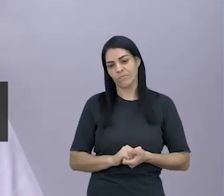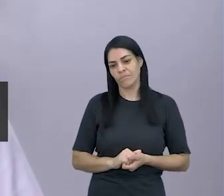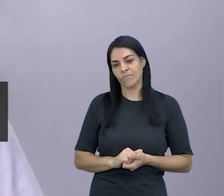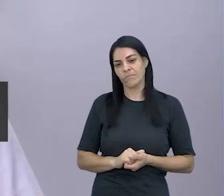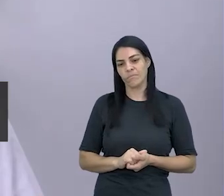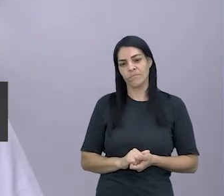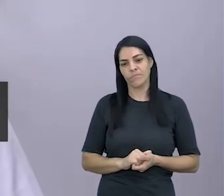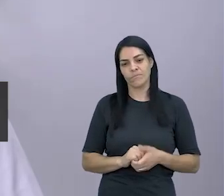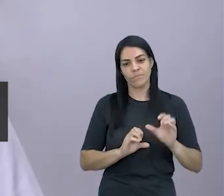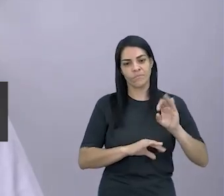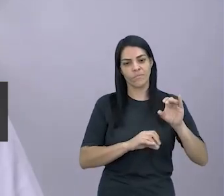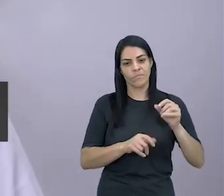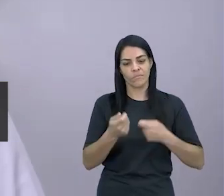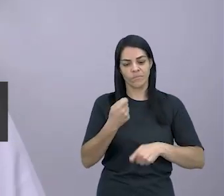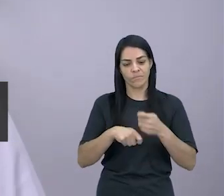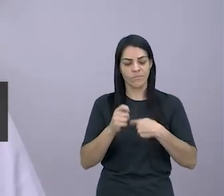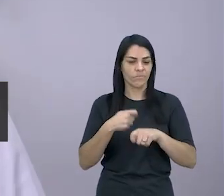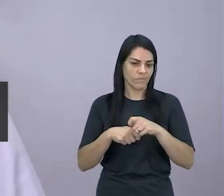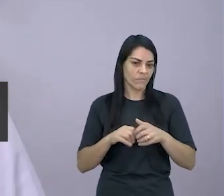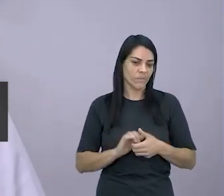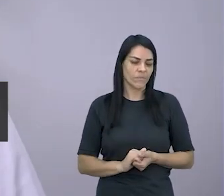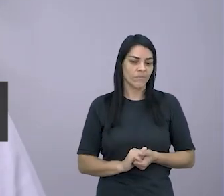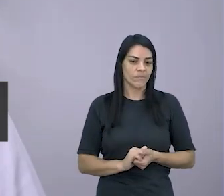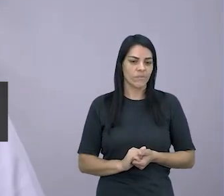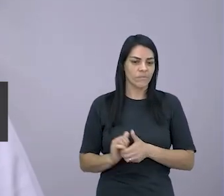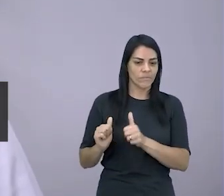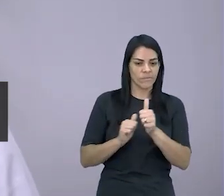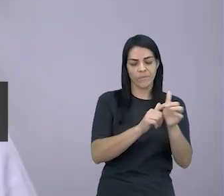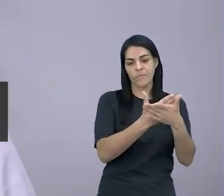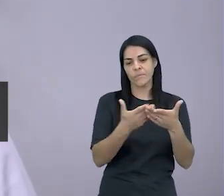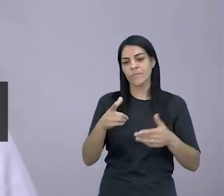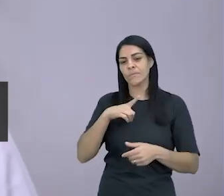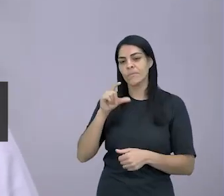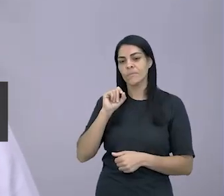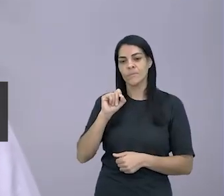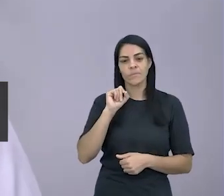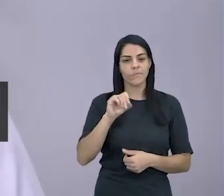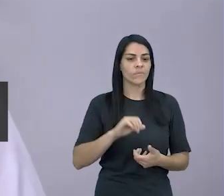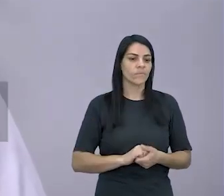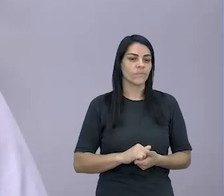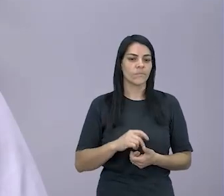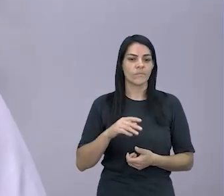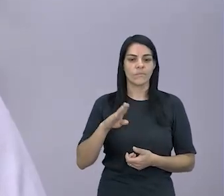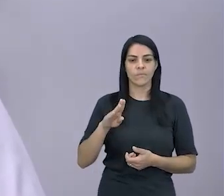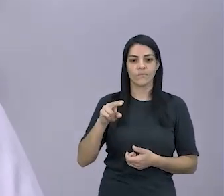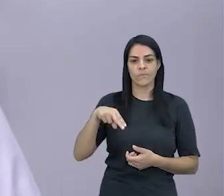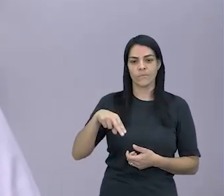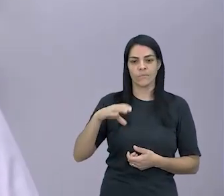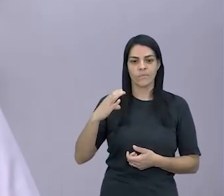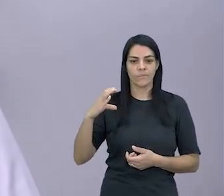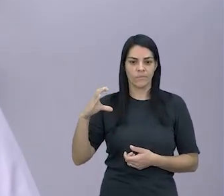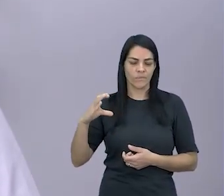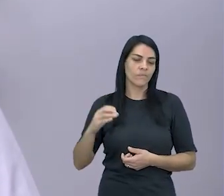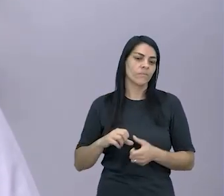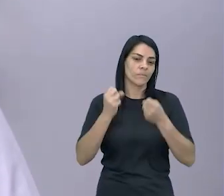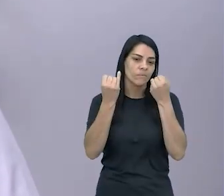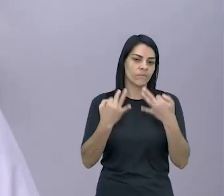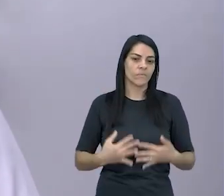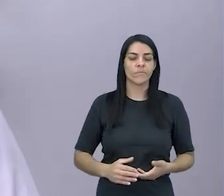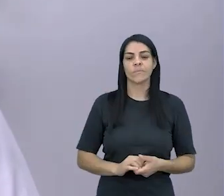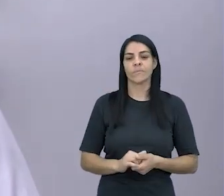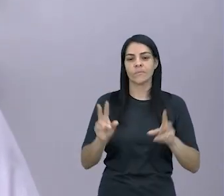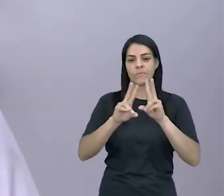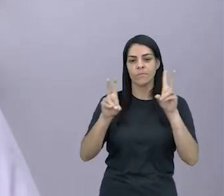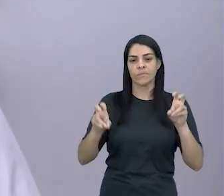Que é a educação financeira, né? Seguindo aí, nós temos aí o que a BNCC ela fala sobre os temas